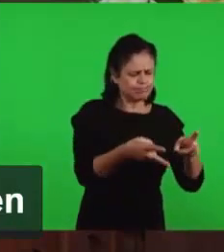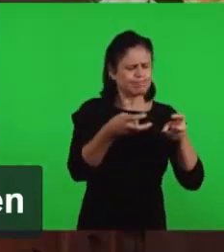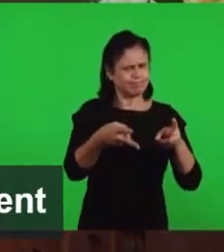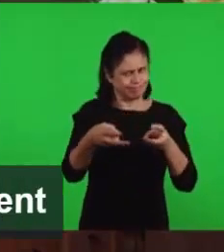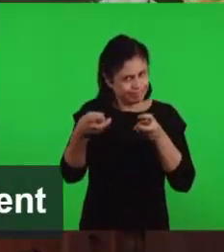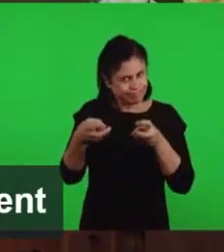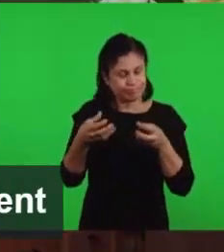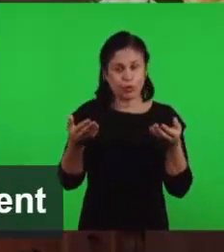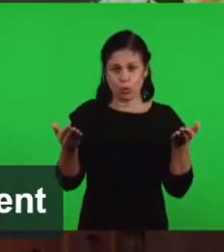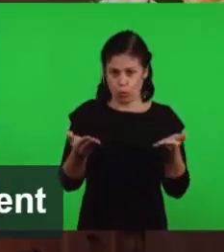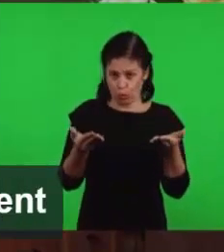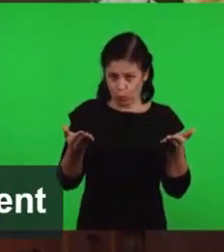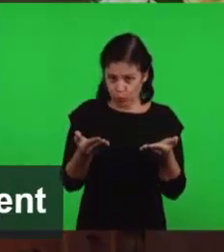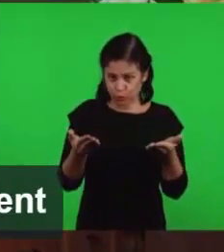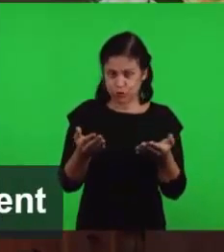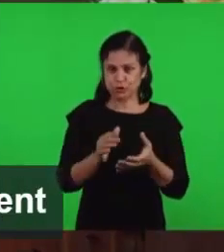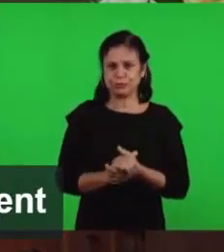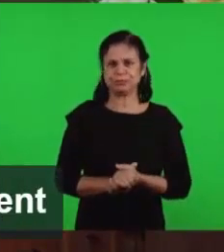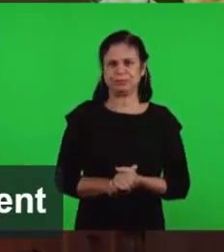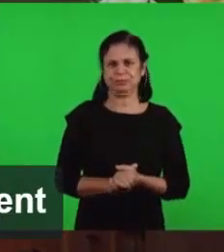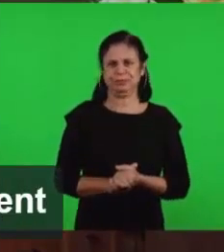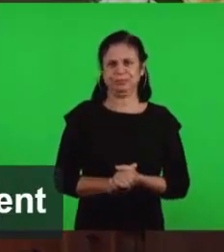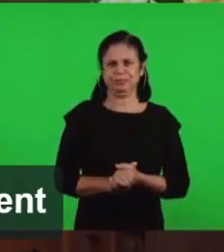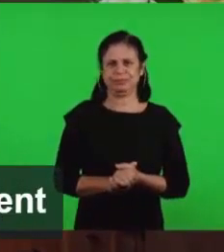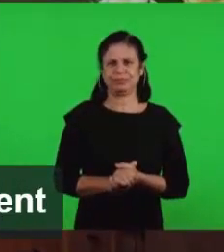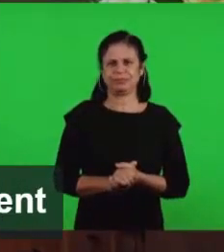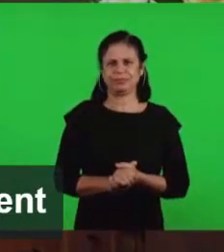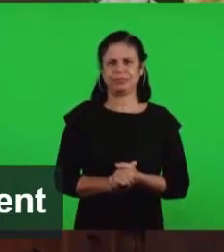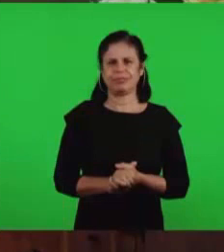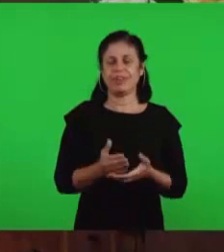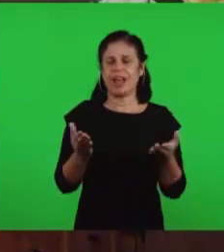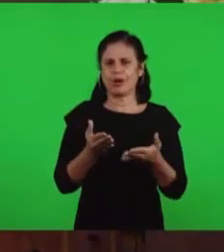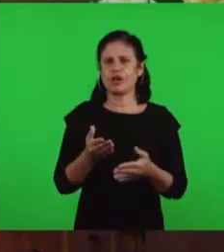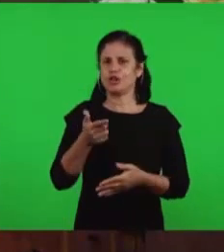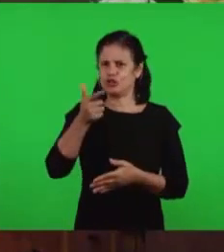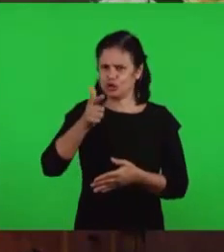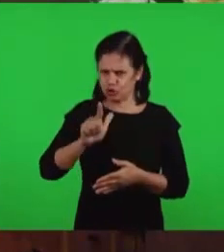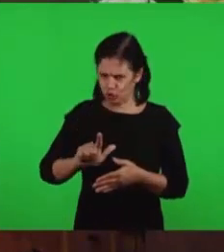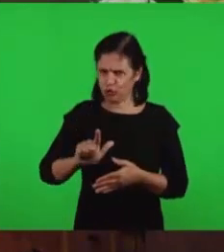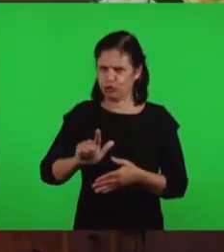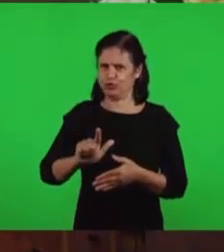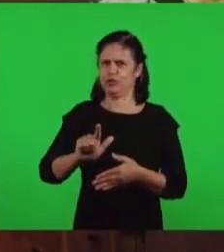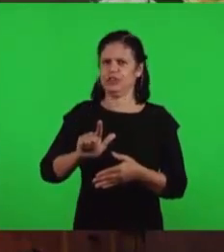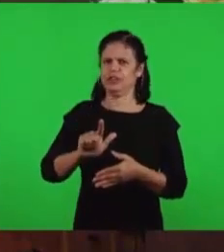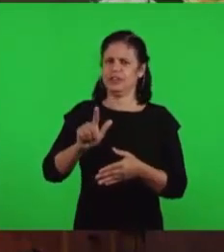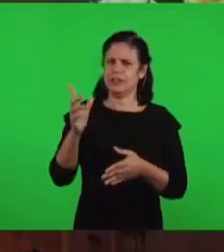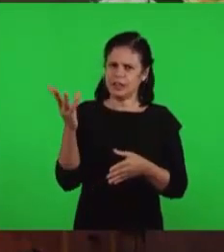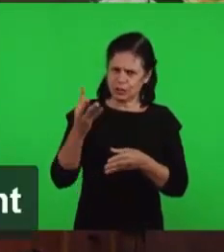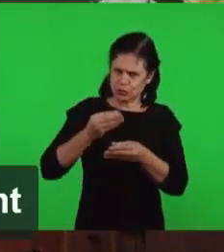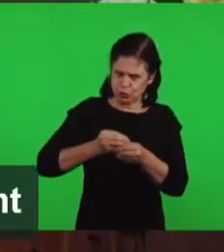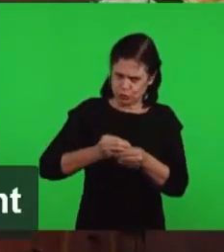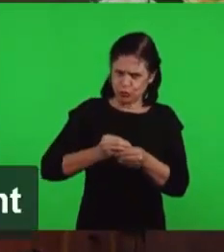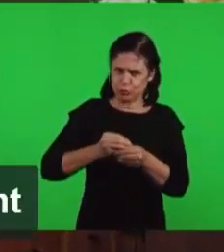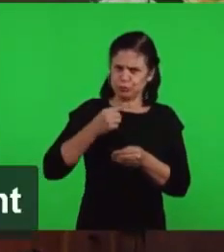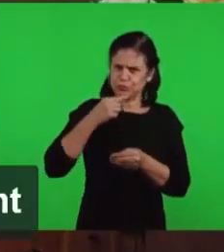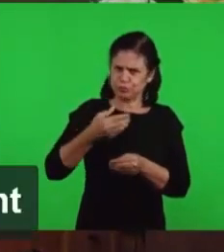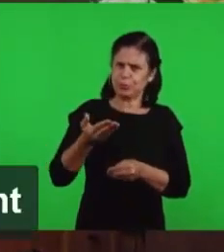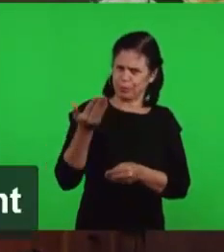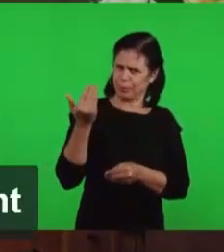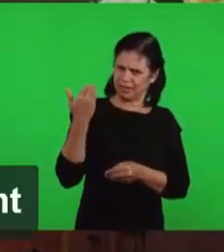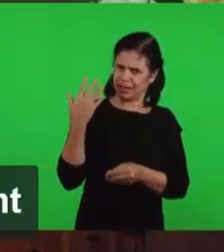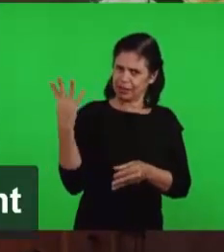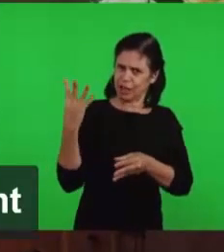os irmãos e hoje nós teríamos até um pequeno reforço a esta primeira parte da nossa escola Bíblica da semana passada